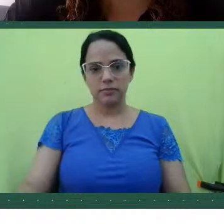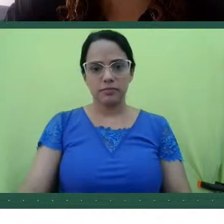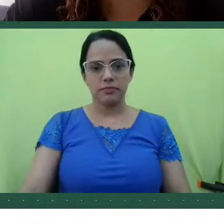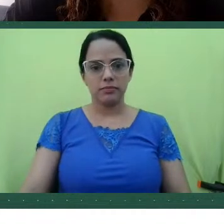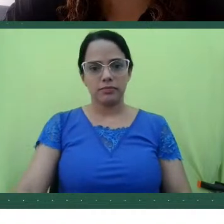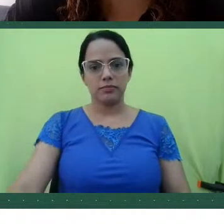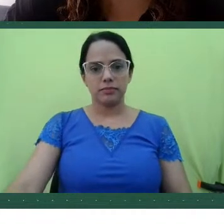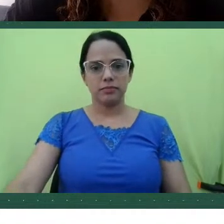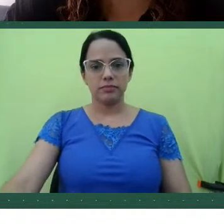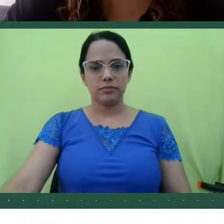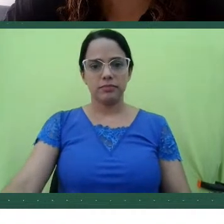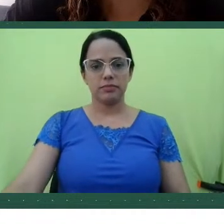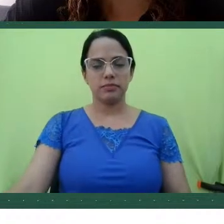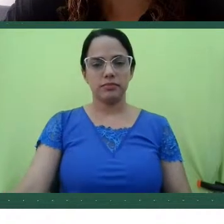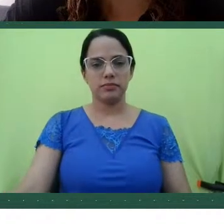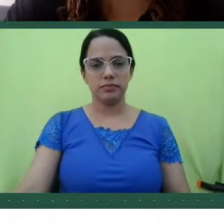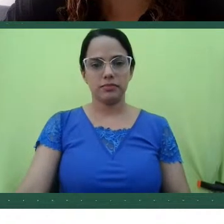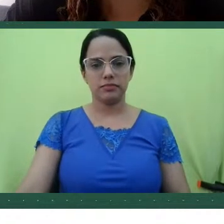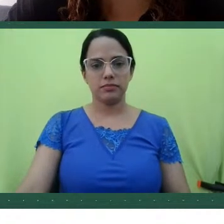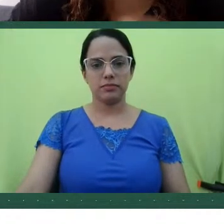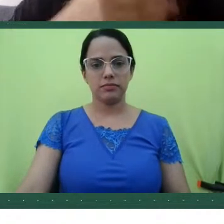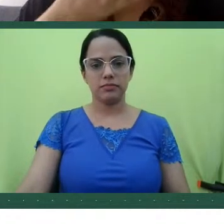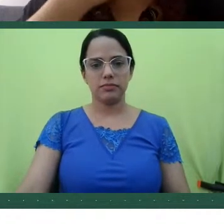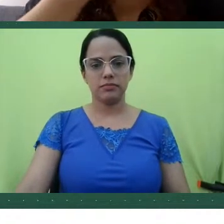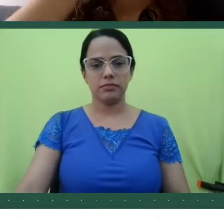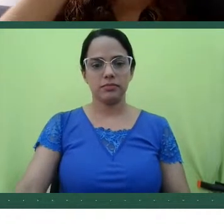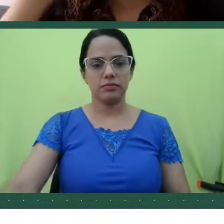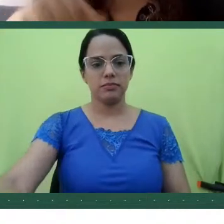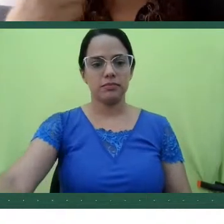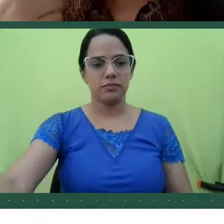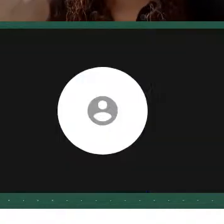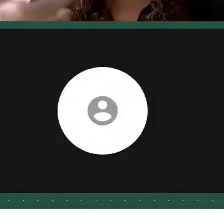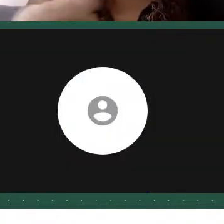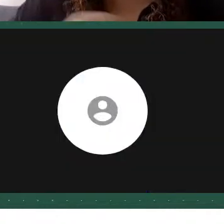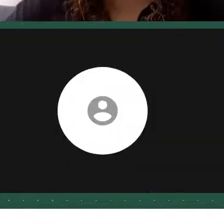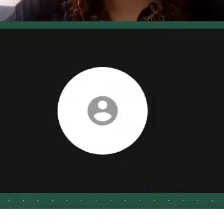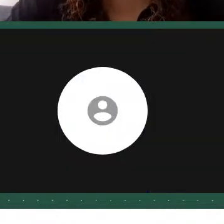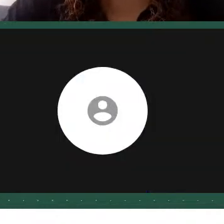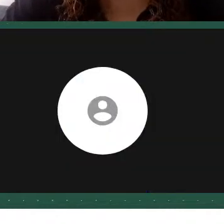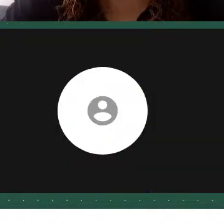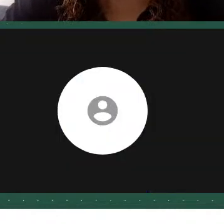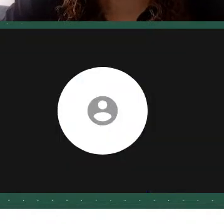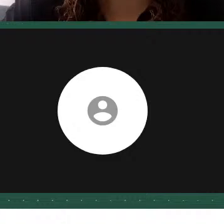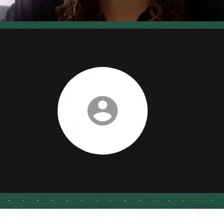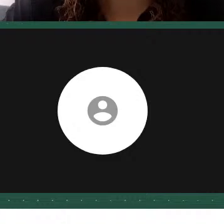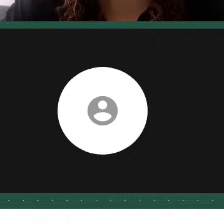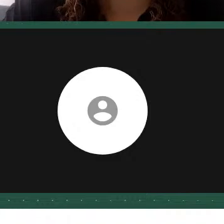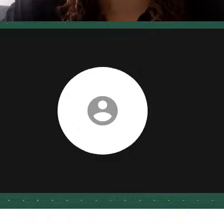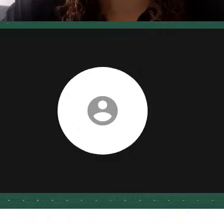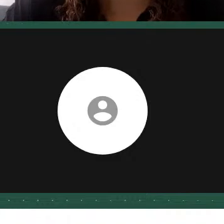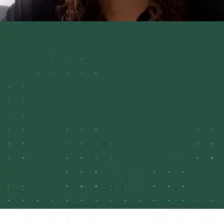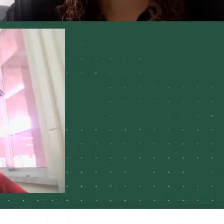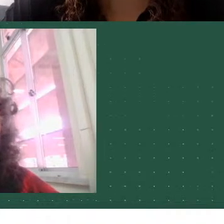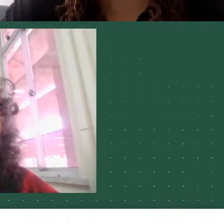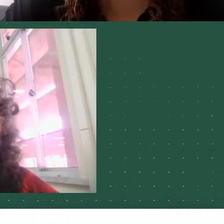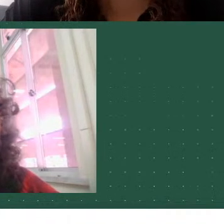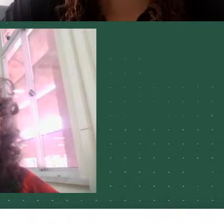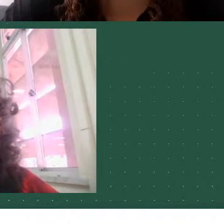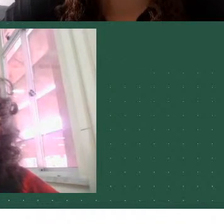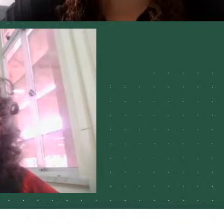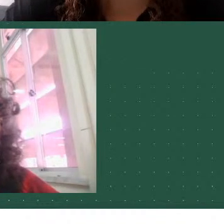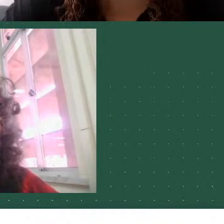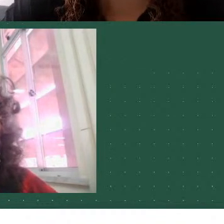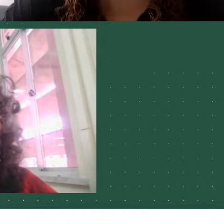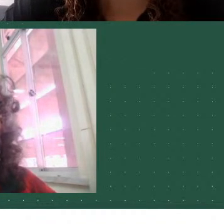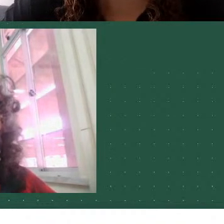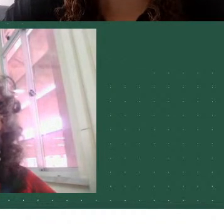Milene, minha querida, eu vou lhe dizer, o hospital nem precisa contratar auditoria, porque o hospital